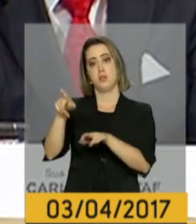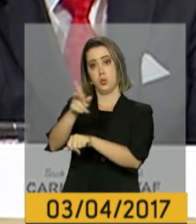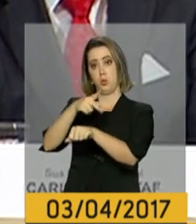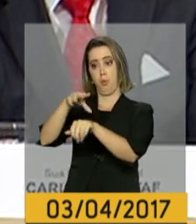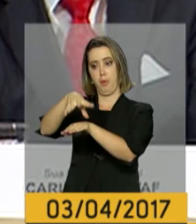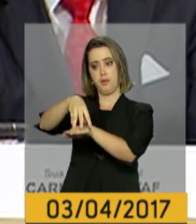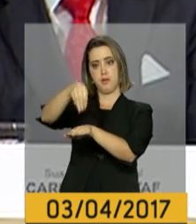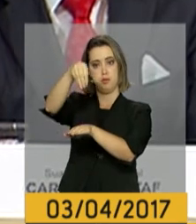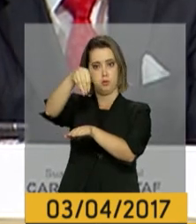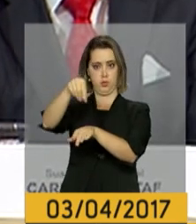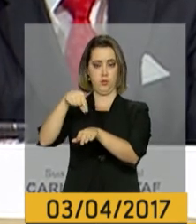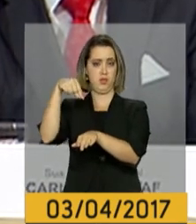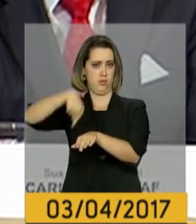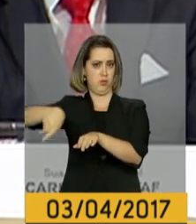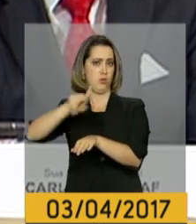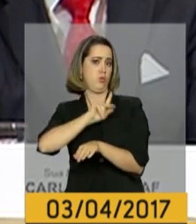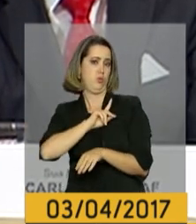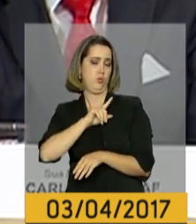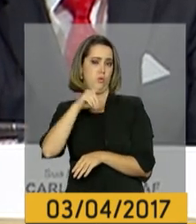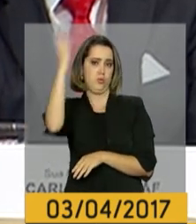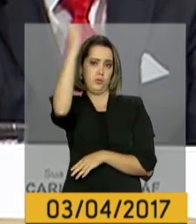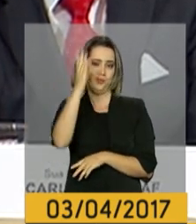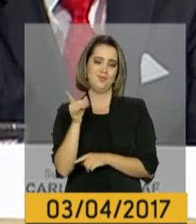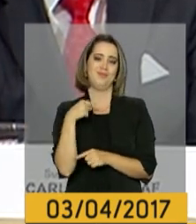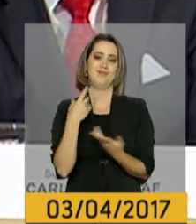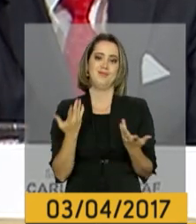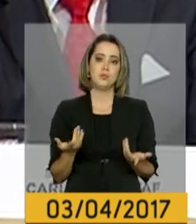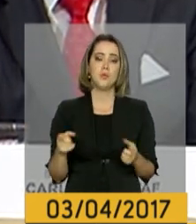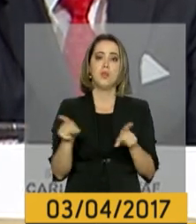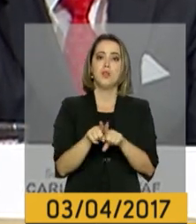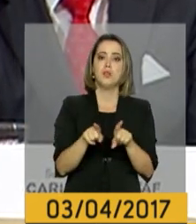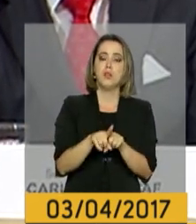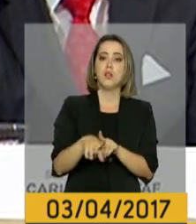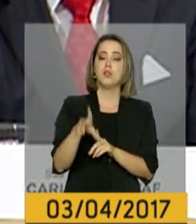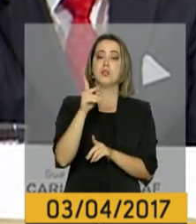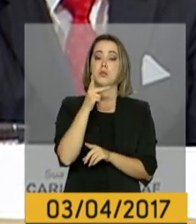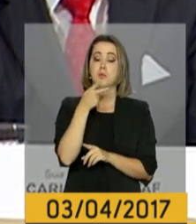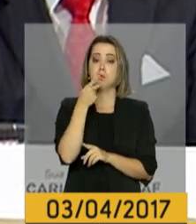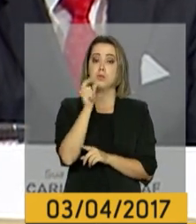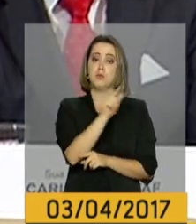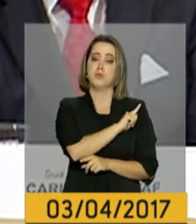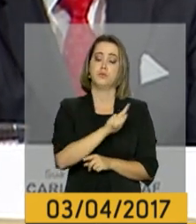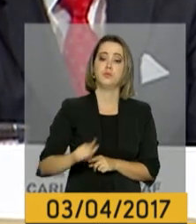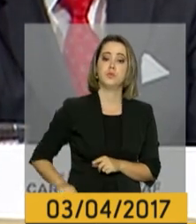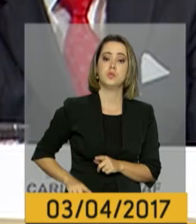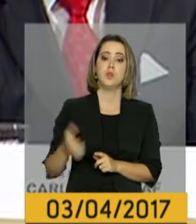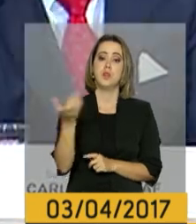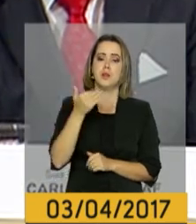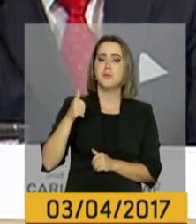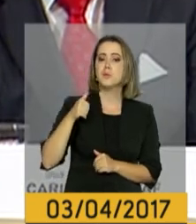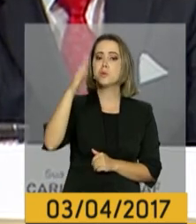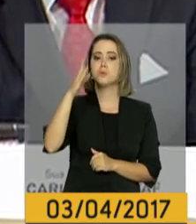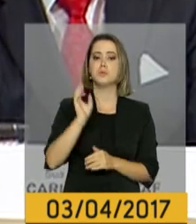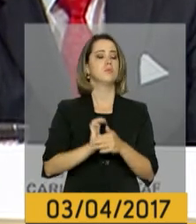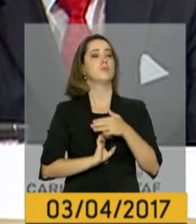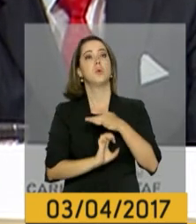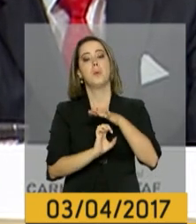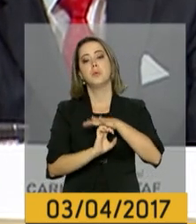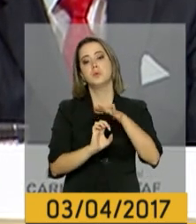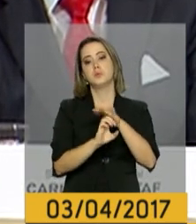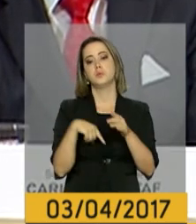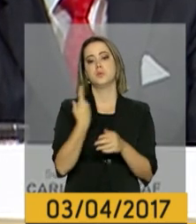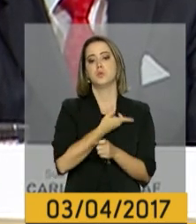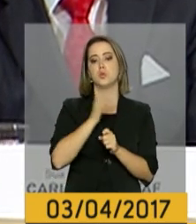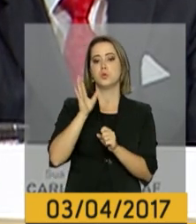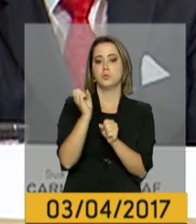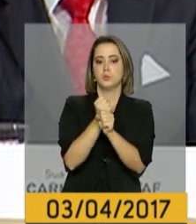nosso país. Mas como ressai também do discurso do governador, nós queremos mais. O que já